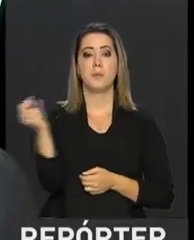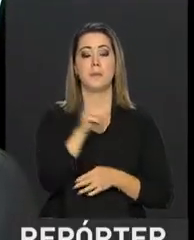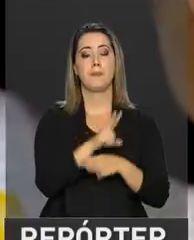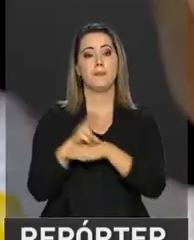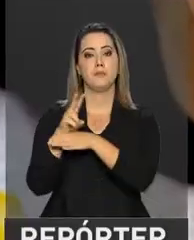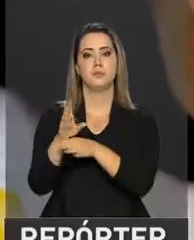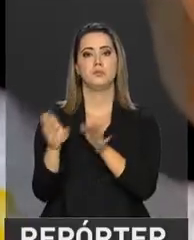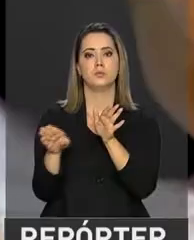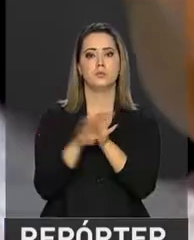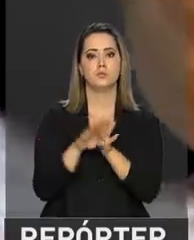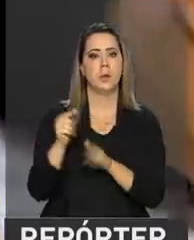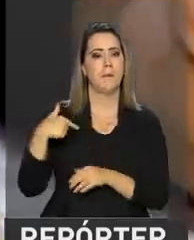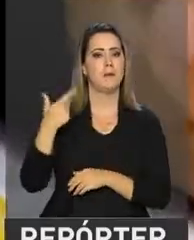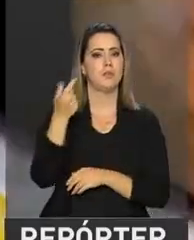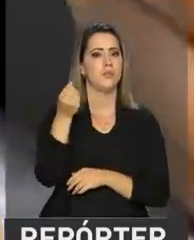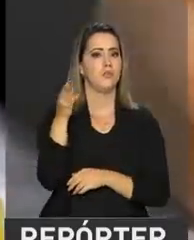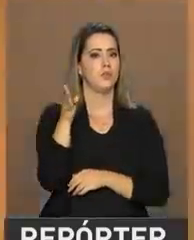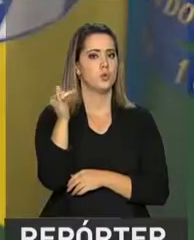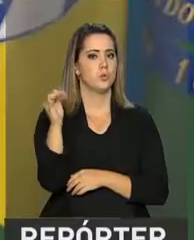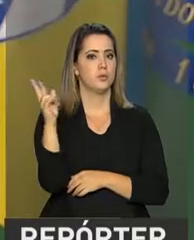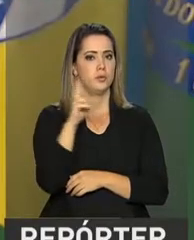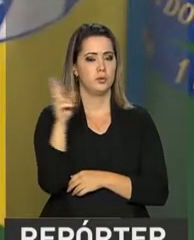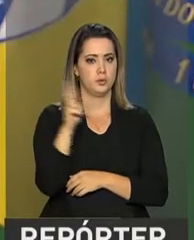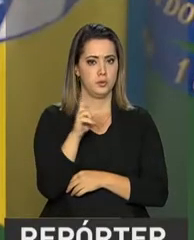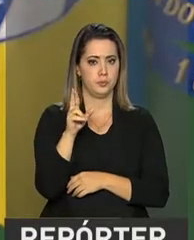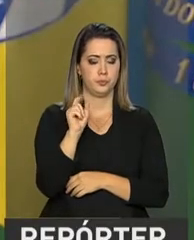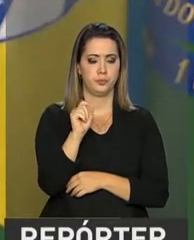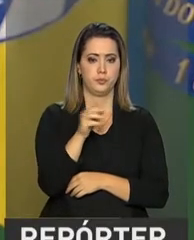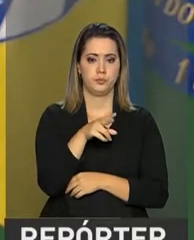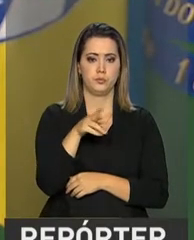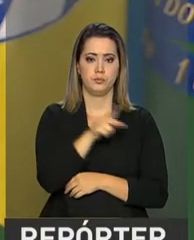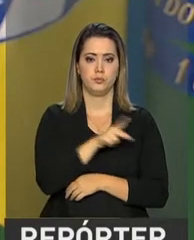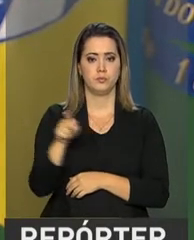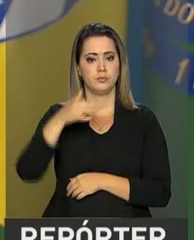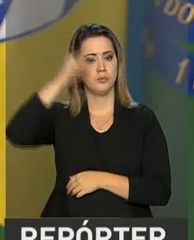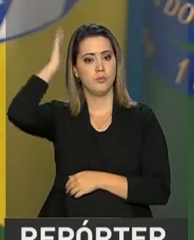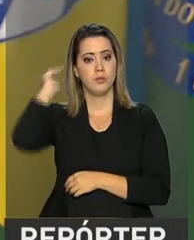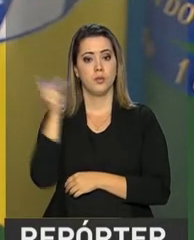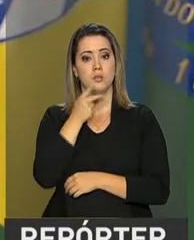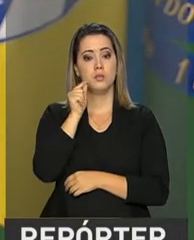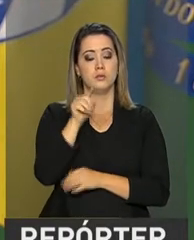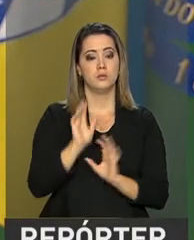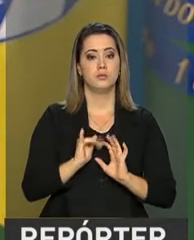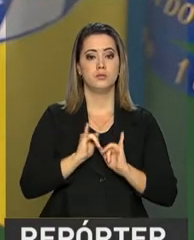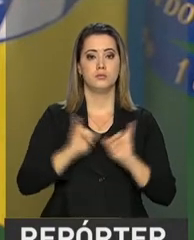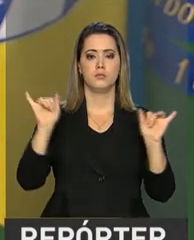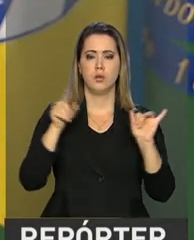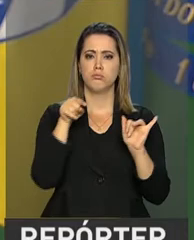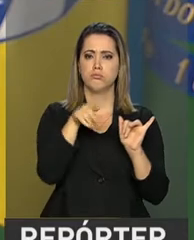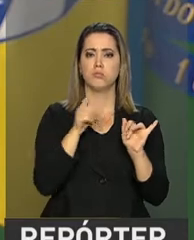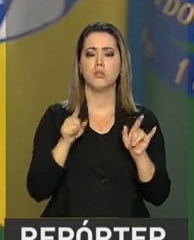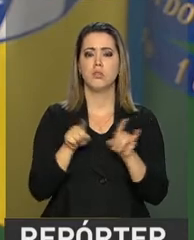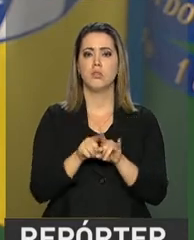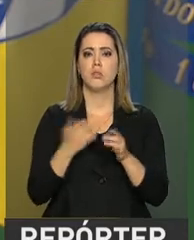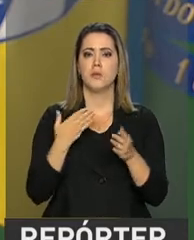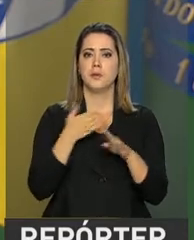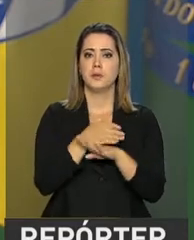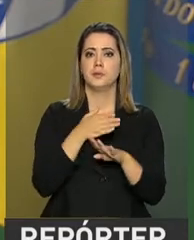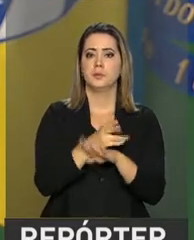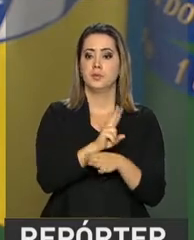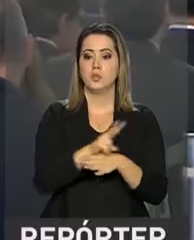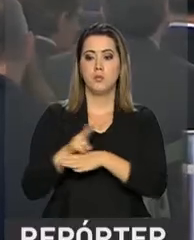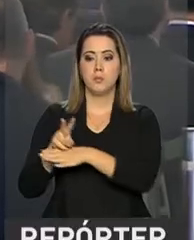chega a 20 bilhões de reais o presidente michel temer disse na cerimônia que o acesso ao capital de giro